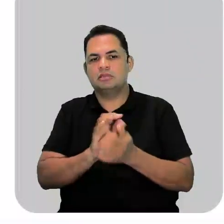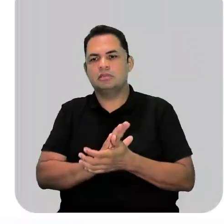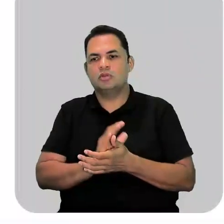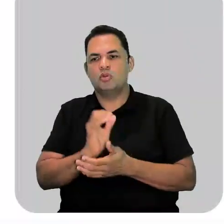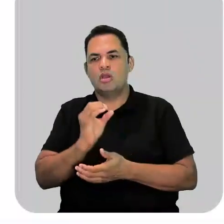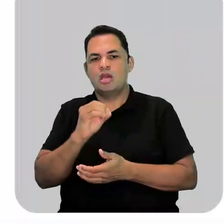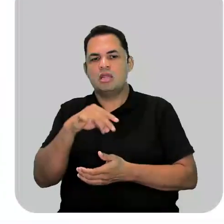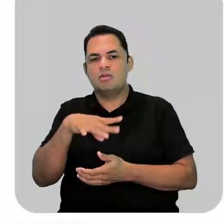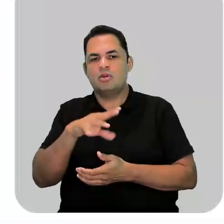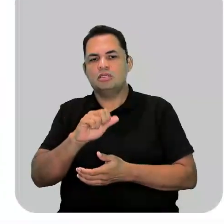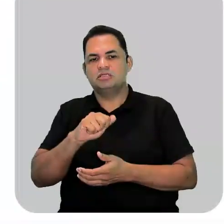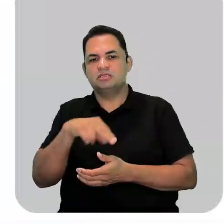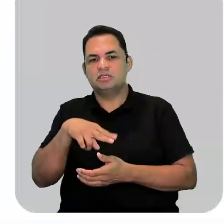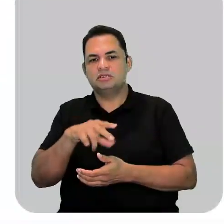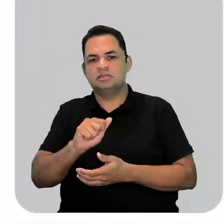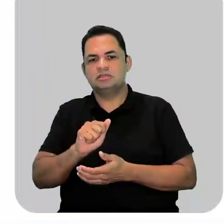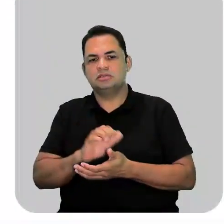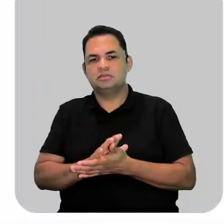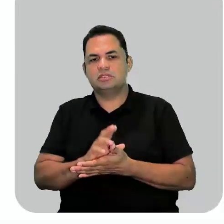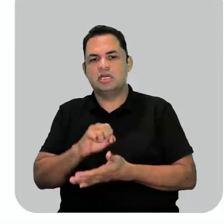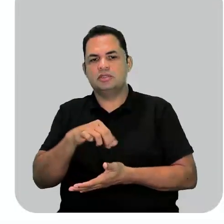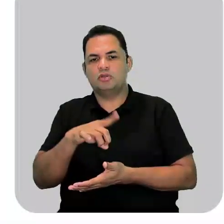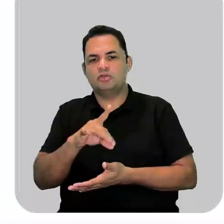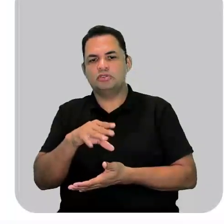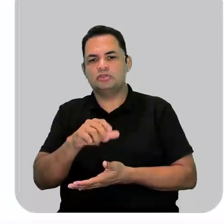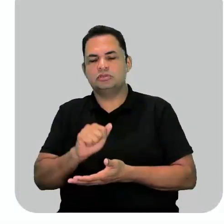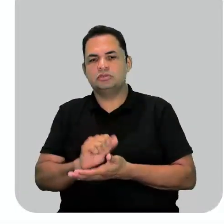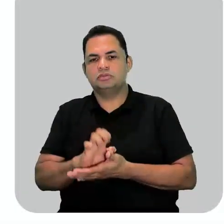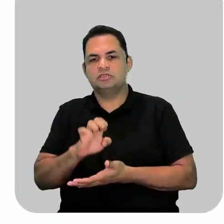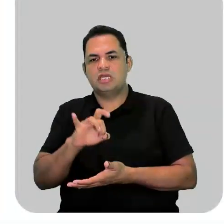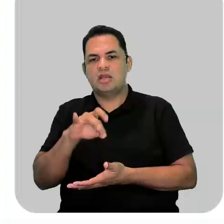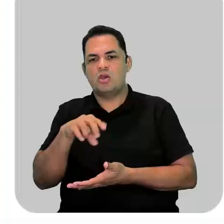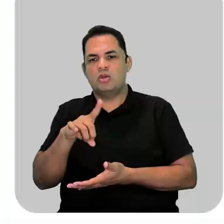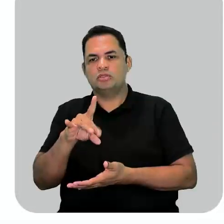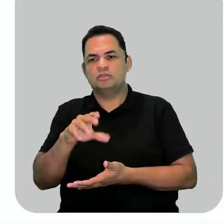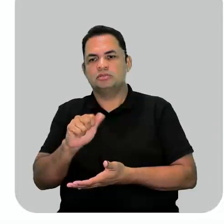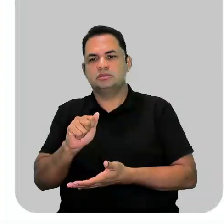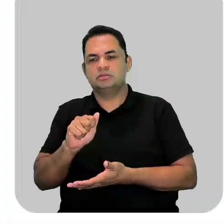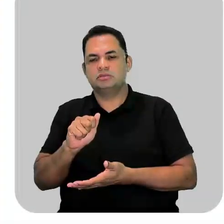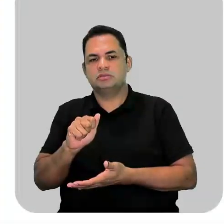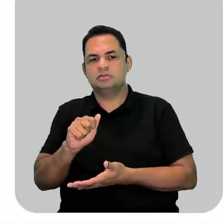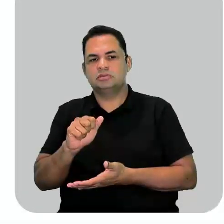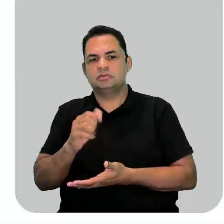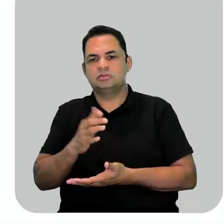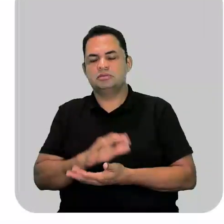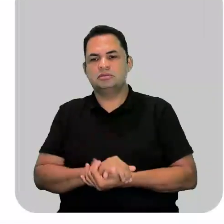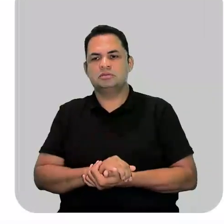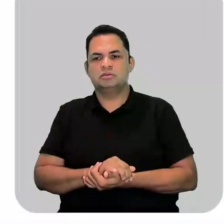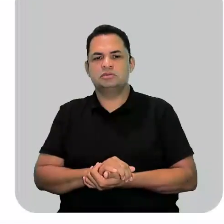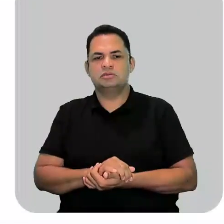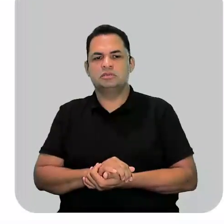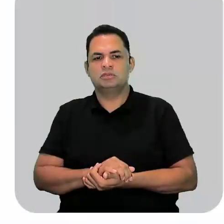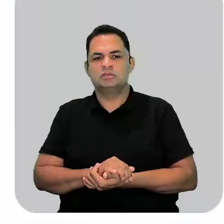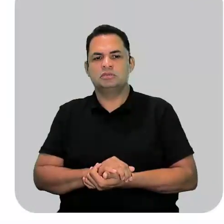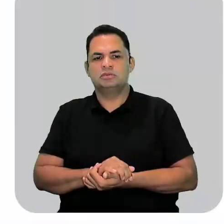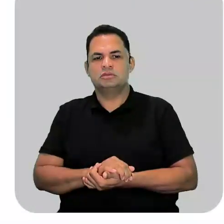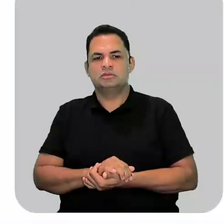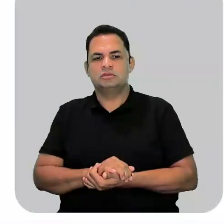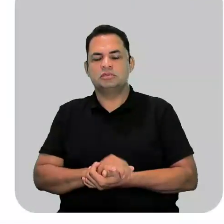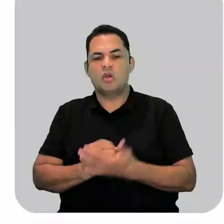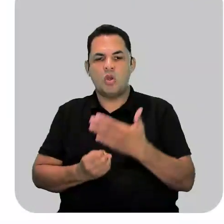os anabolizantes andrógenos esteroides, né, que são os esteroides anabolizantes,